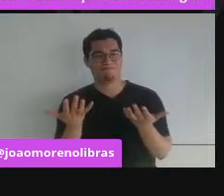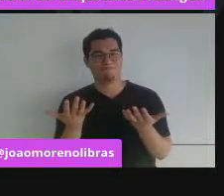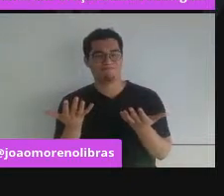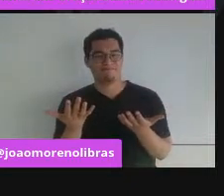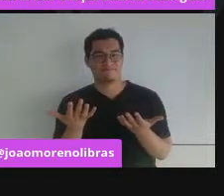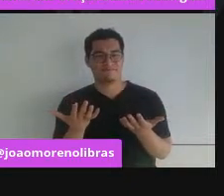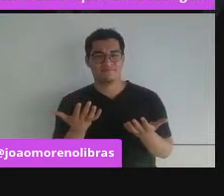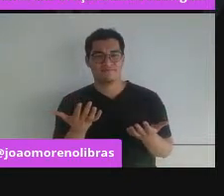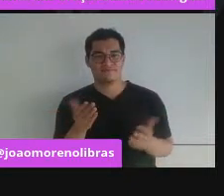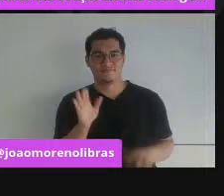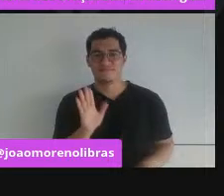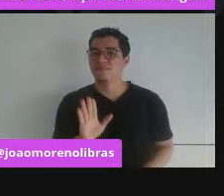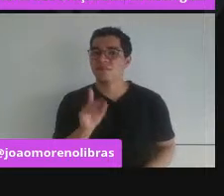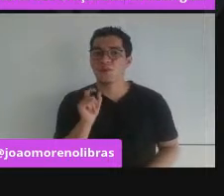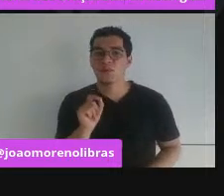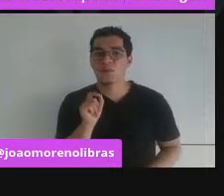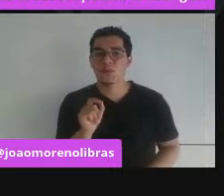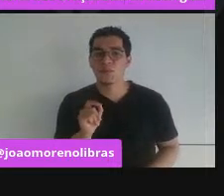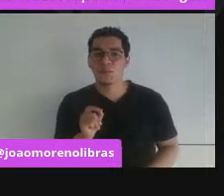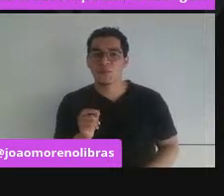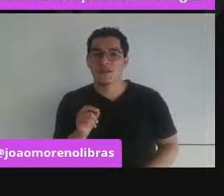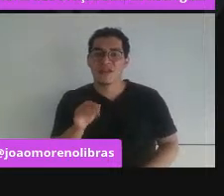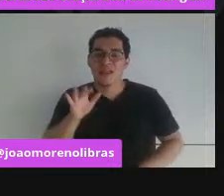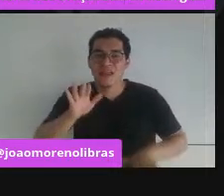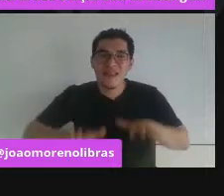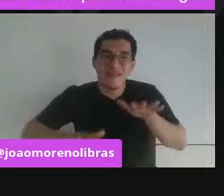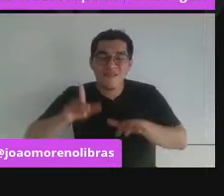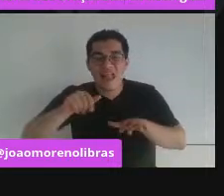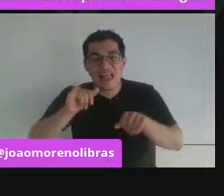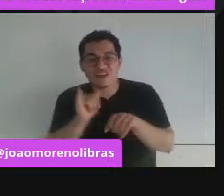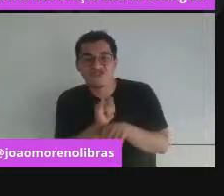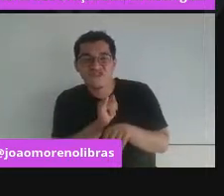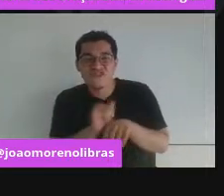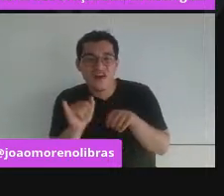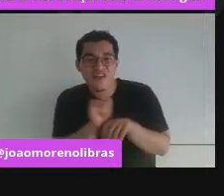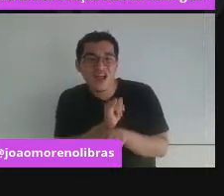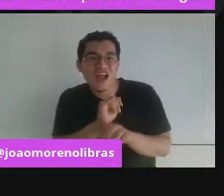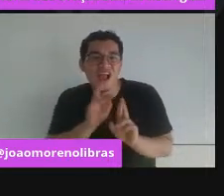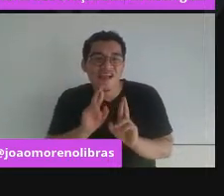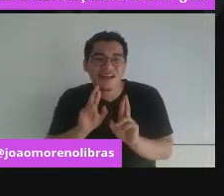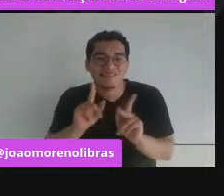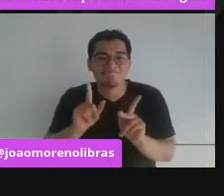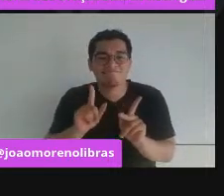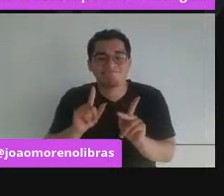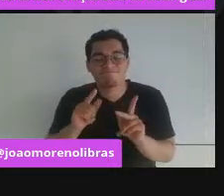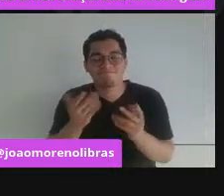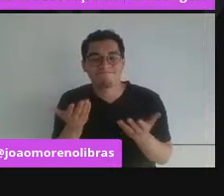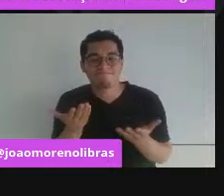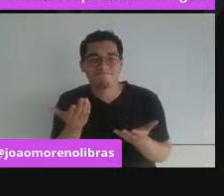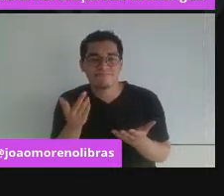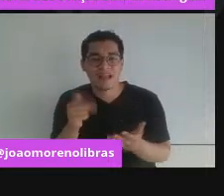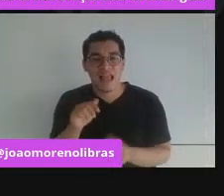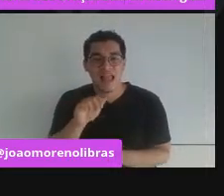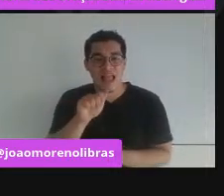talvez fez, não sei, houve alguma estratégia aí. Eu acho que agredir é sempre